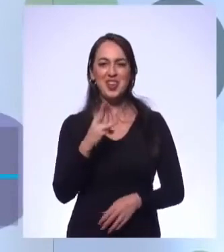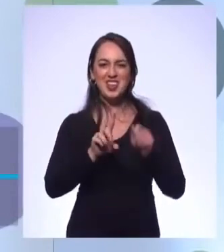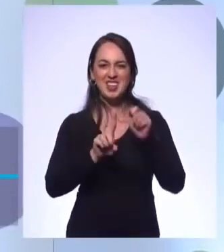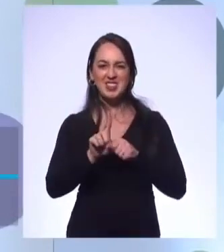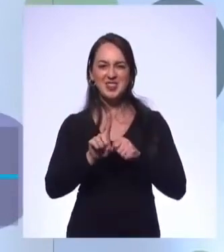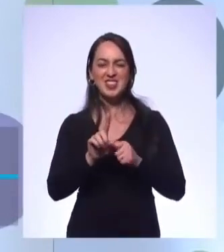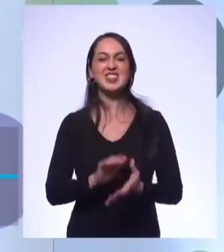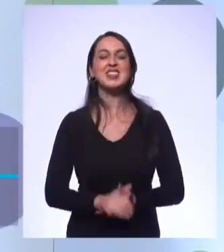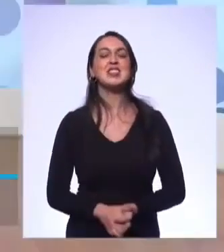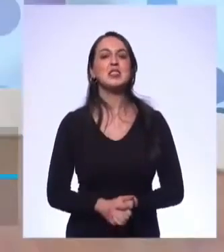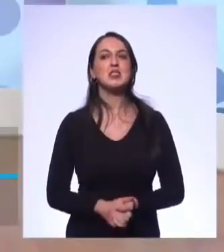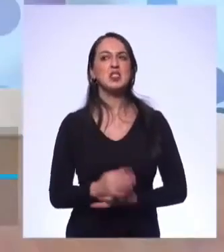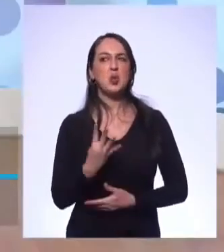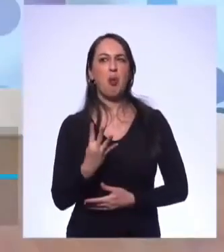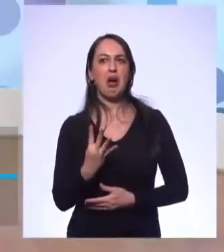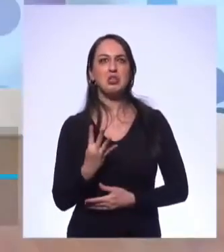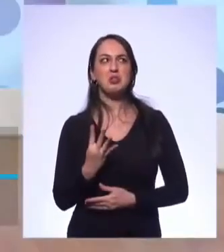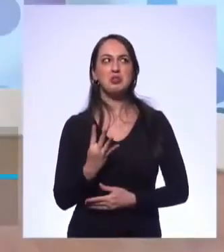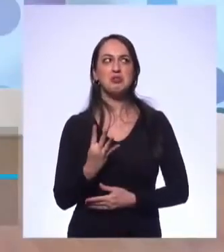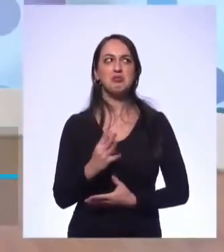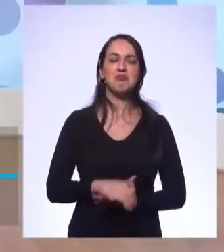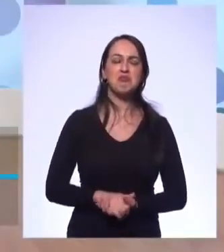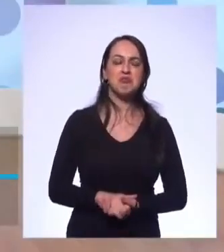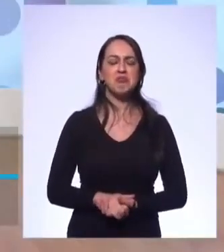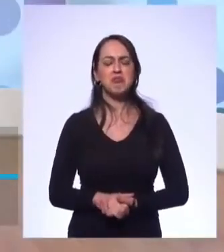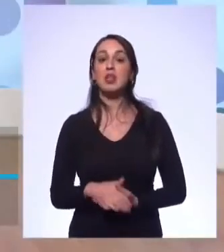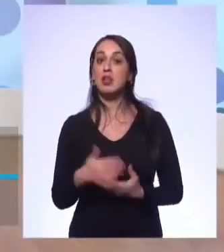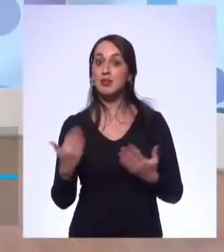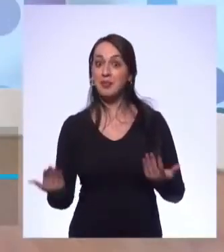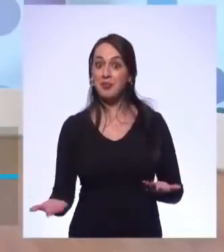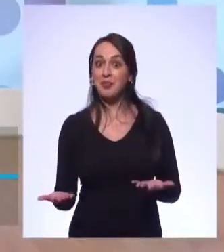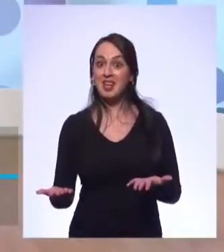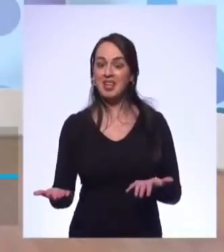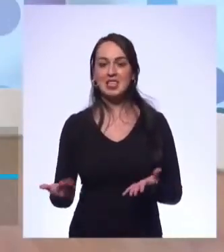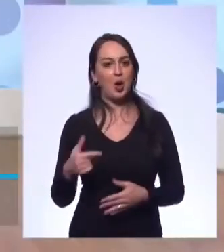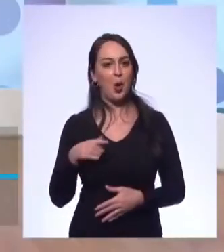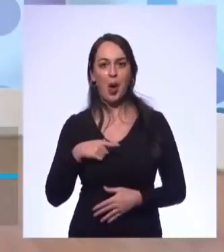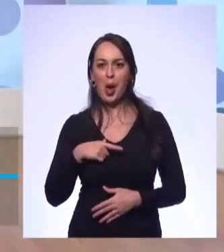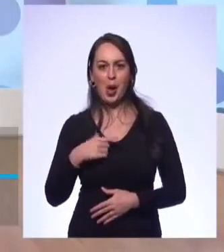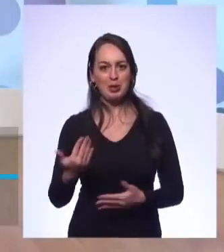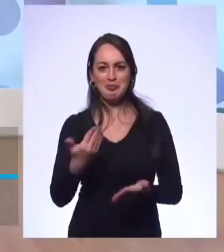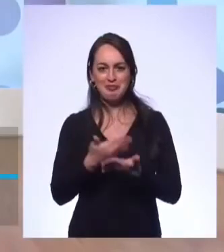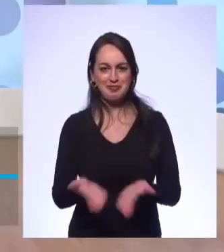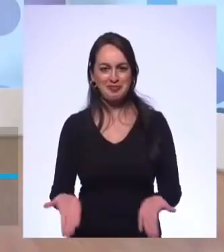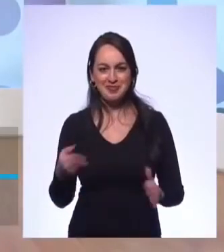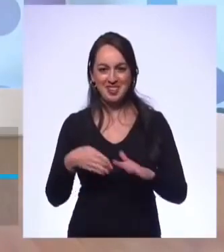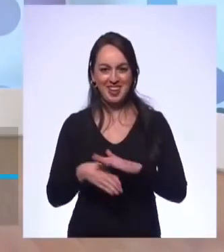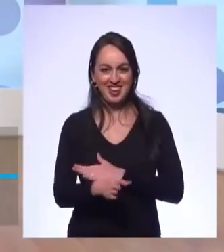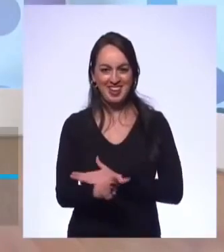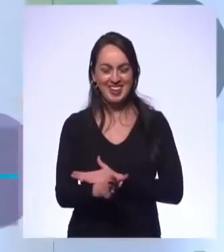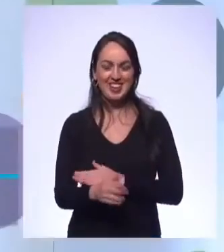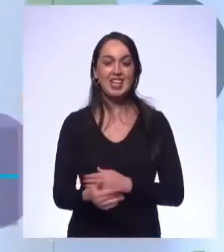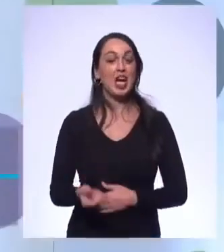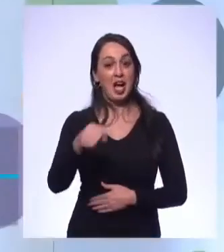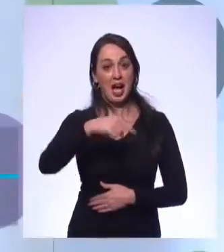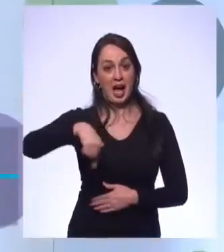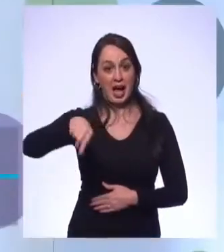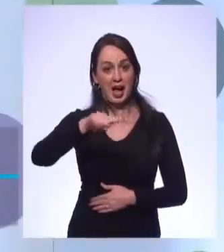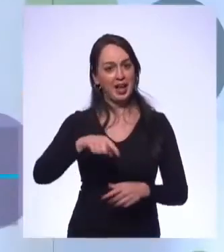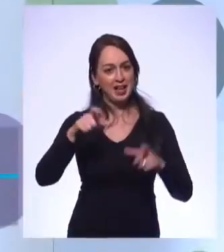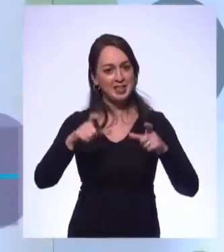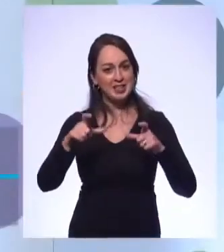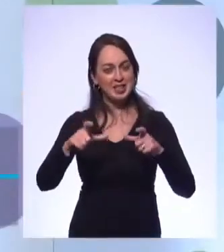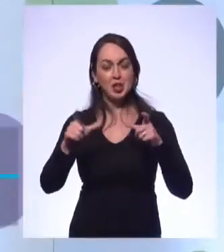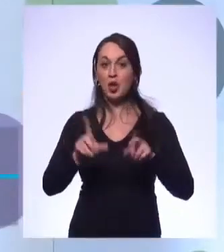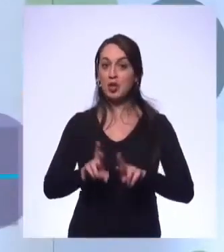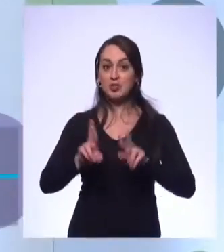cá, 4, né? 4? Setembro, dia 1º de setembro, né? Pois é, estou desacostumada, estou mesmo. Então, aqui está sendo totalmente diferente,